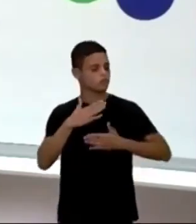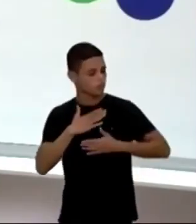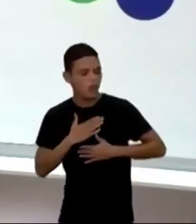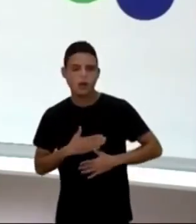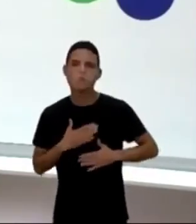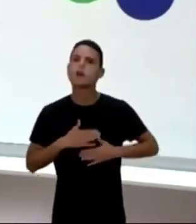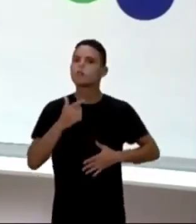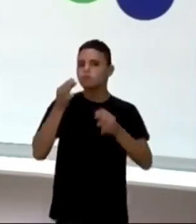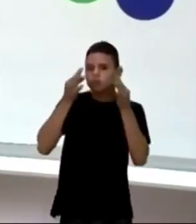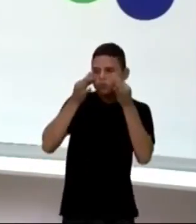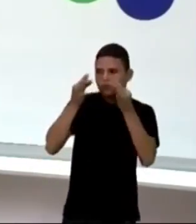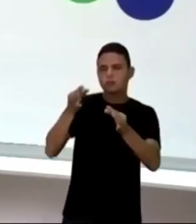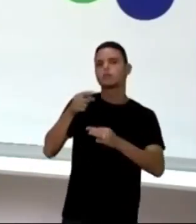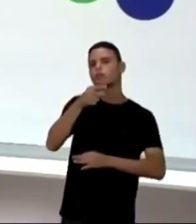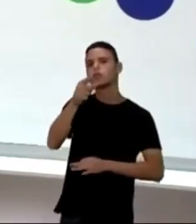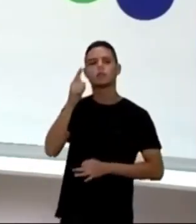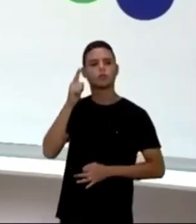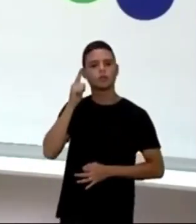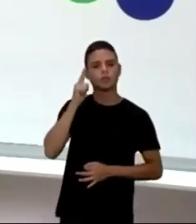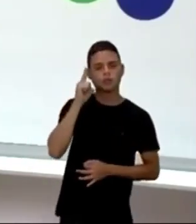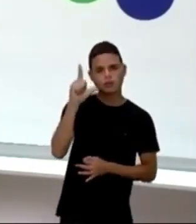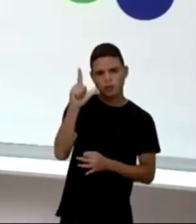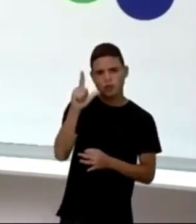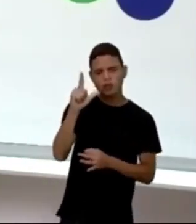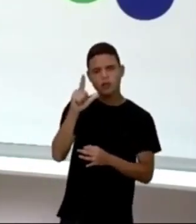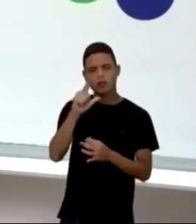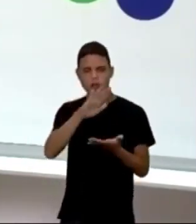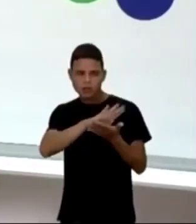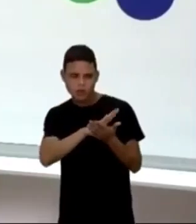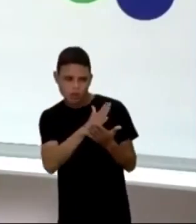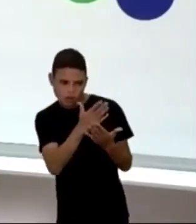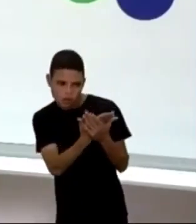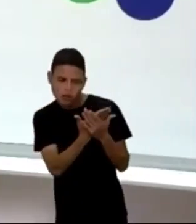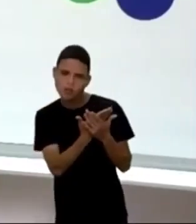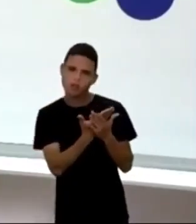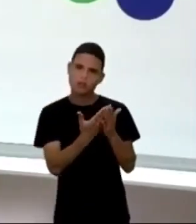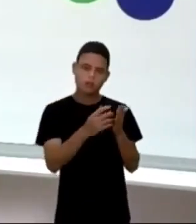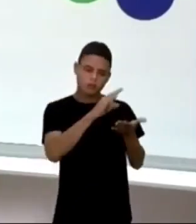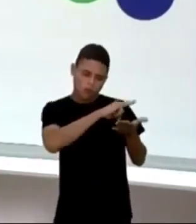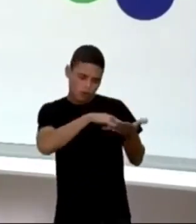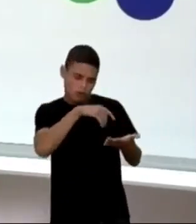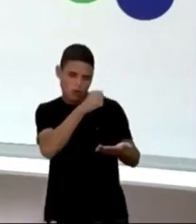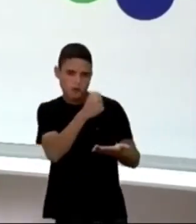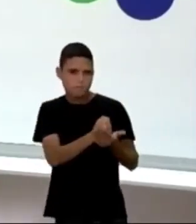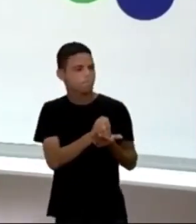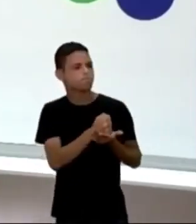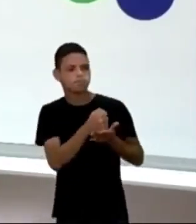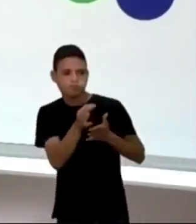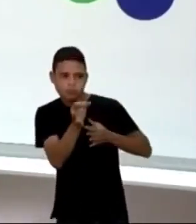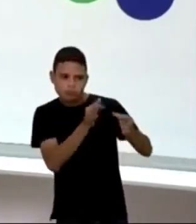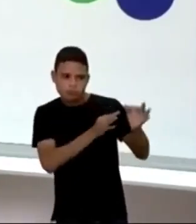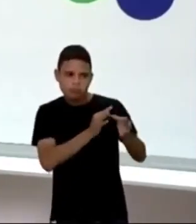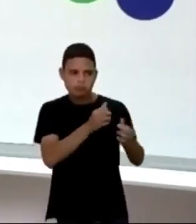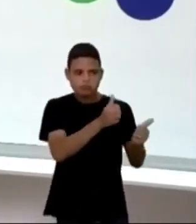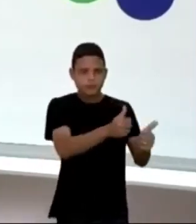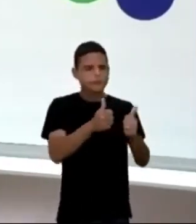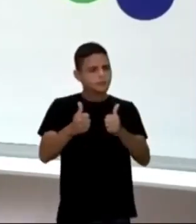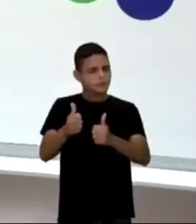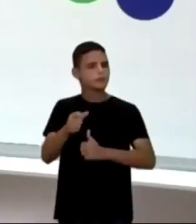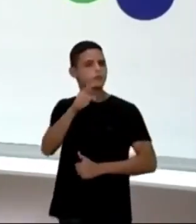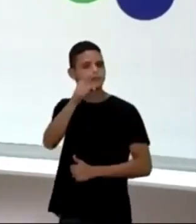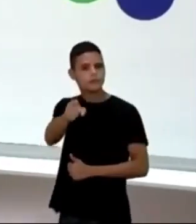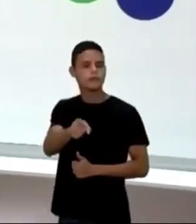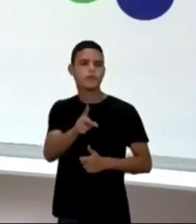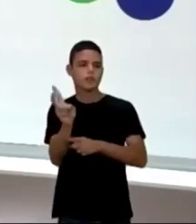muita atenção para você fazer a interpretação dos documentos de uma forma bem eficaz. É bom que você